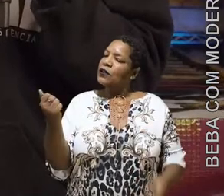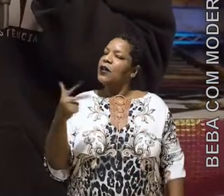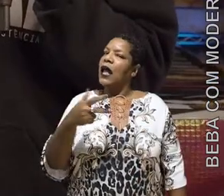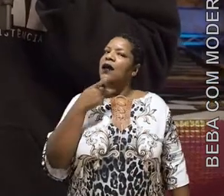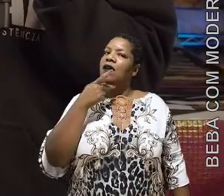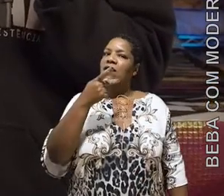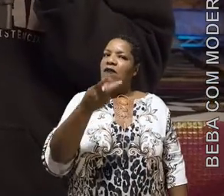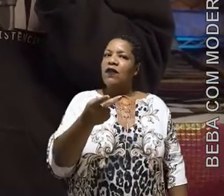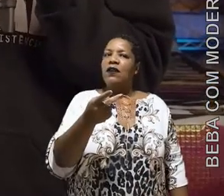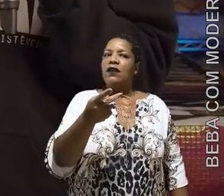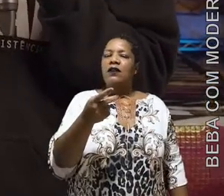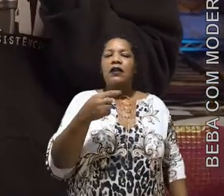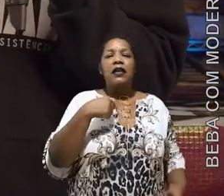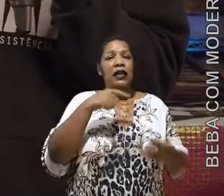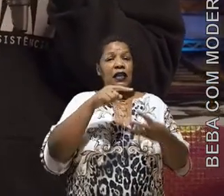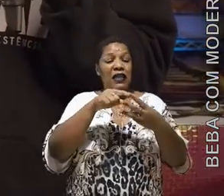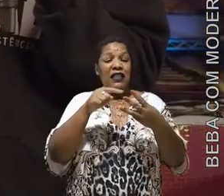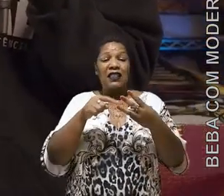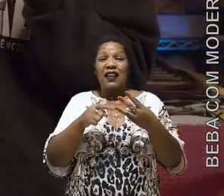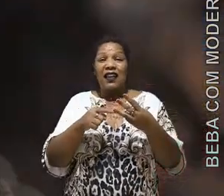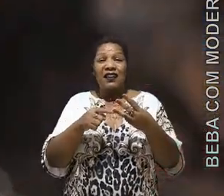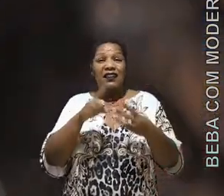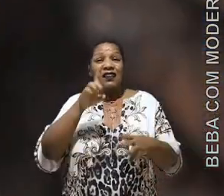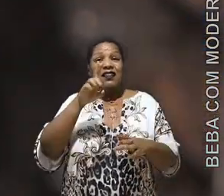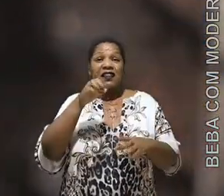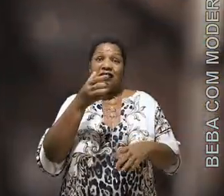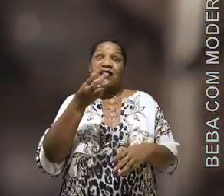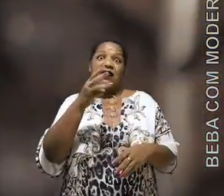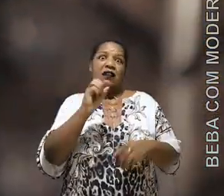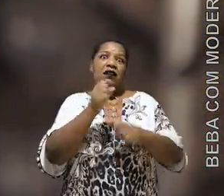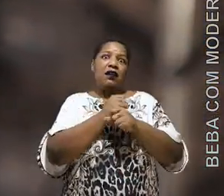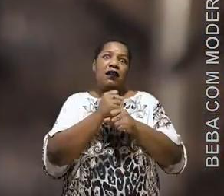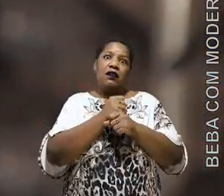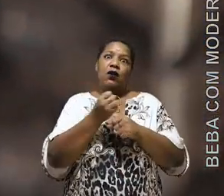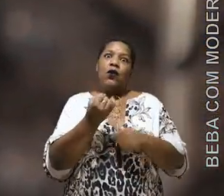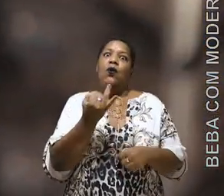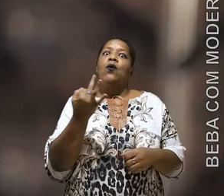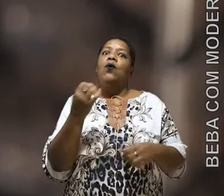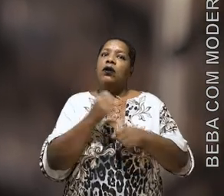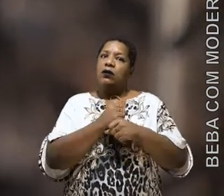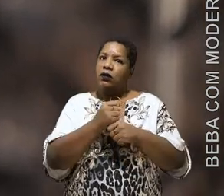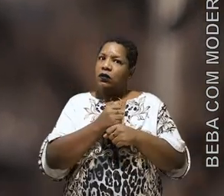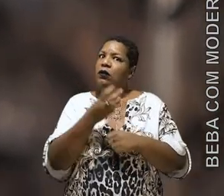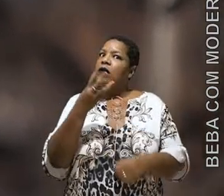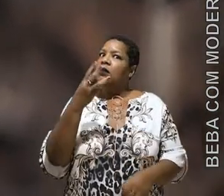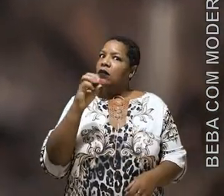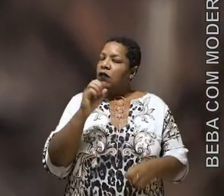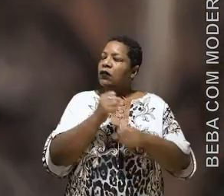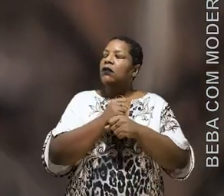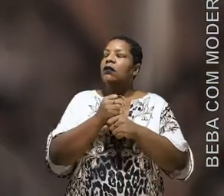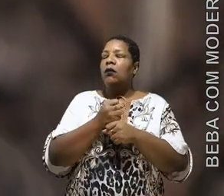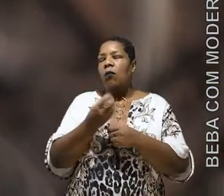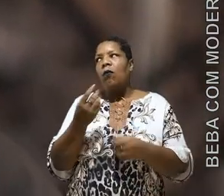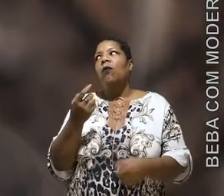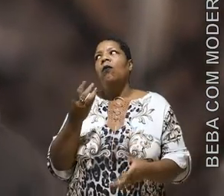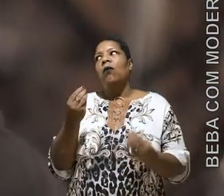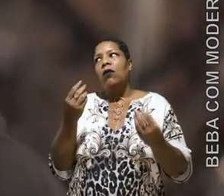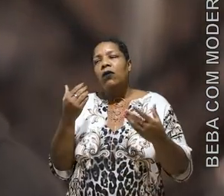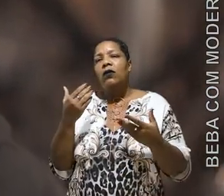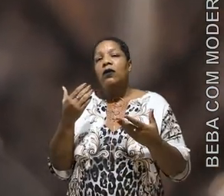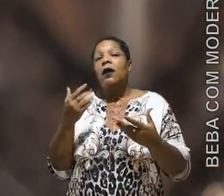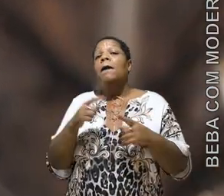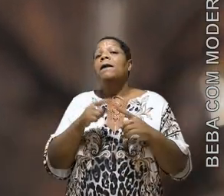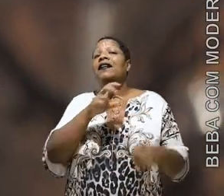quebrada era outra cena então é desculpa que o resto vem falando é isso que a gente quer trazer para vocês e são três décadas são